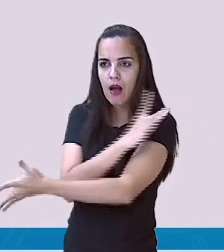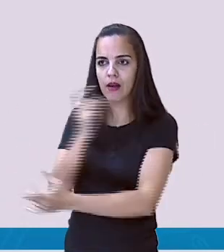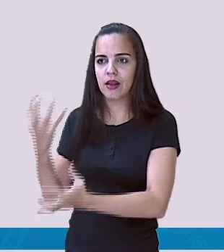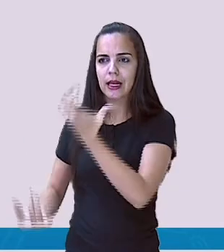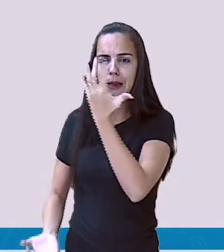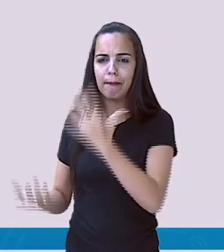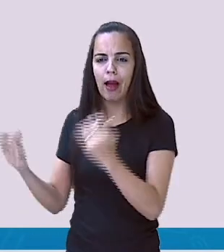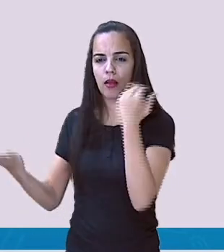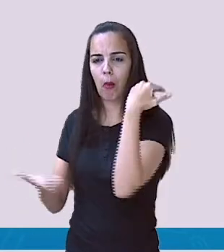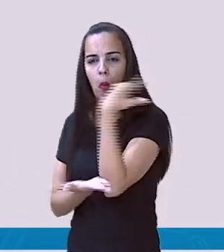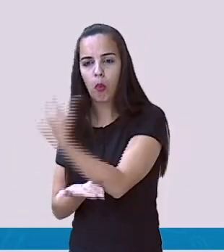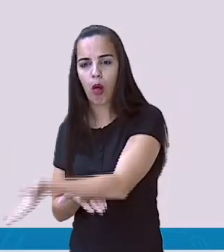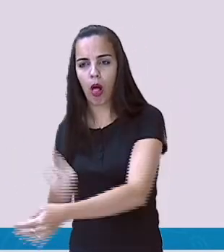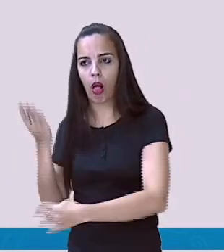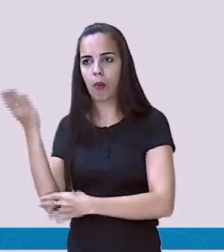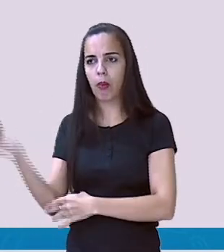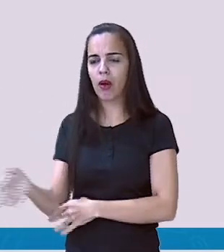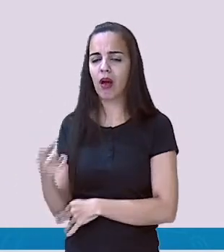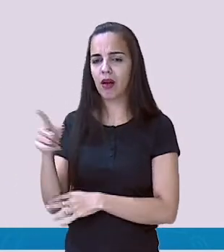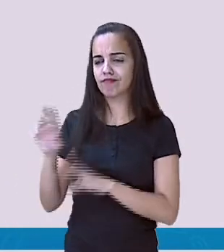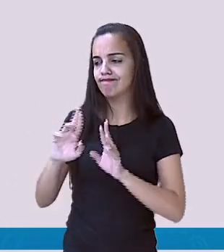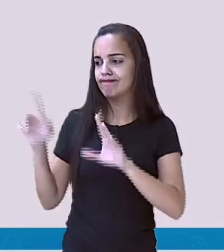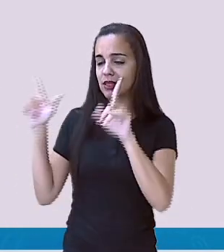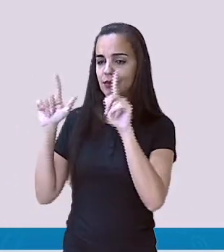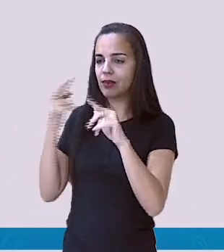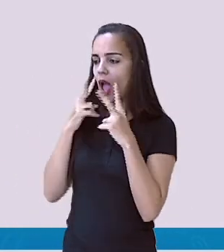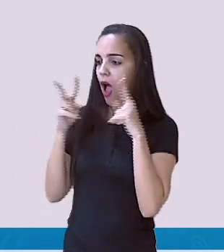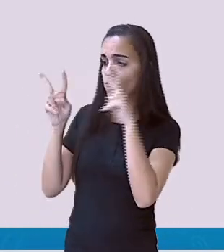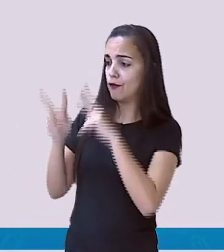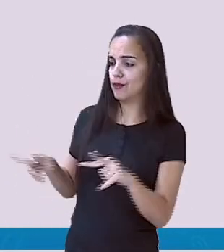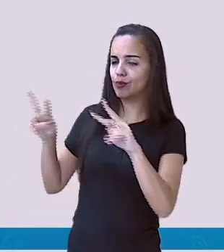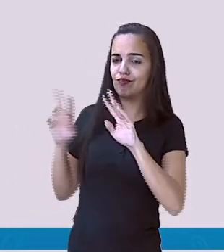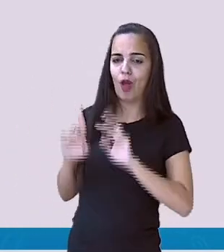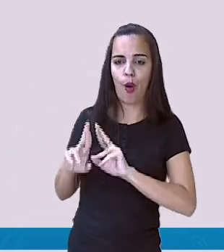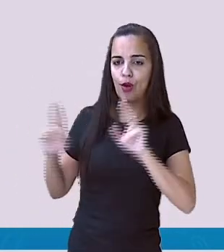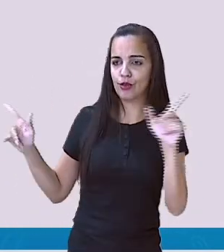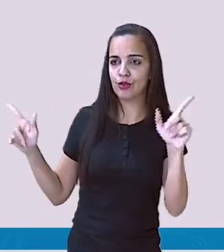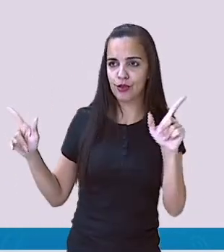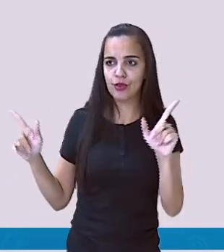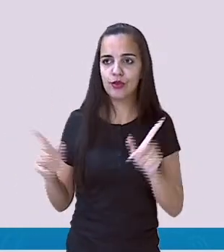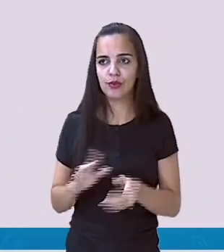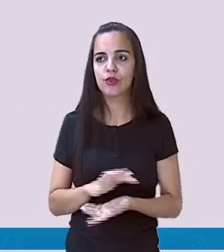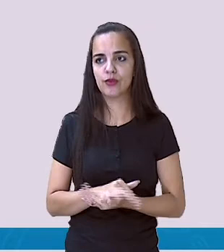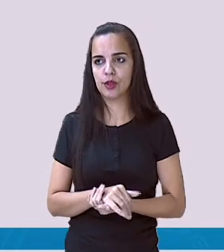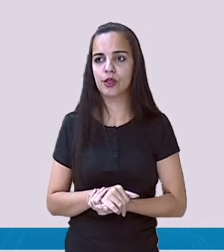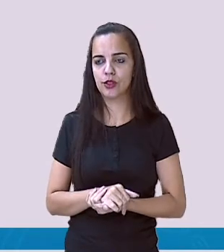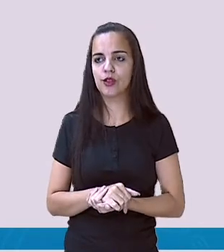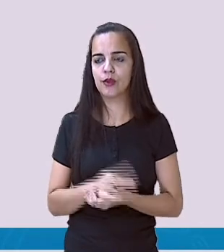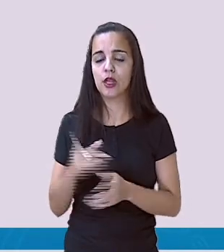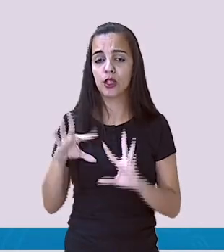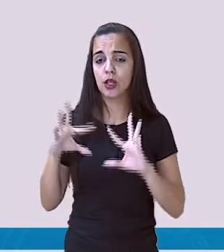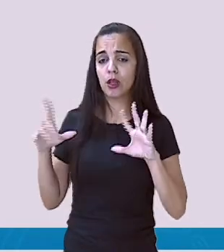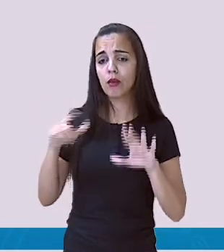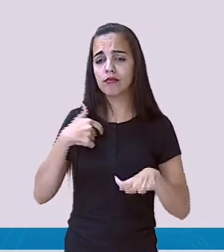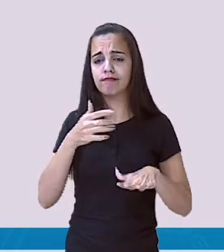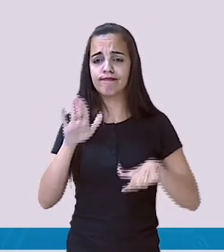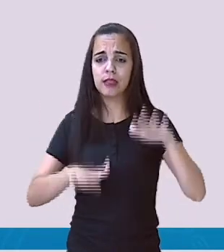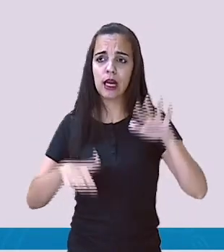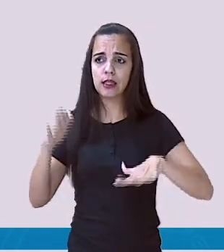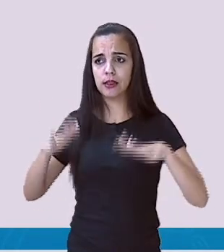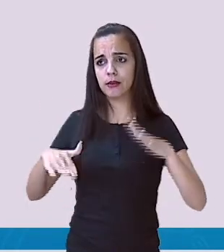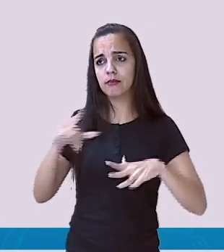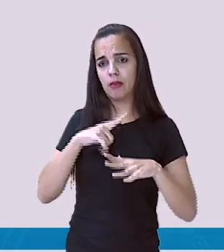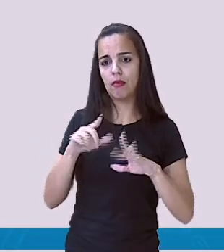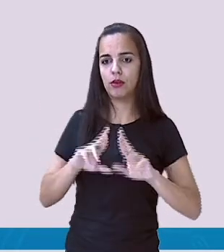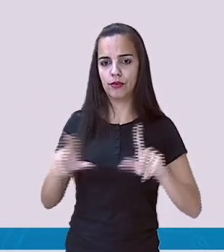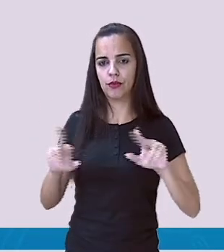uma paisagem também muito diferente e modificada. Então, realmente são tipos de paisagens diferentes e que prejudicam o